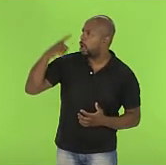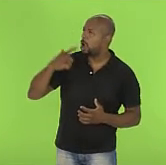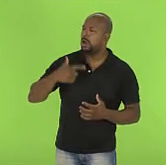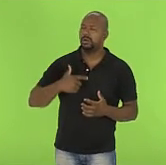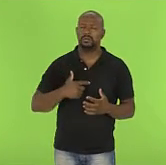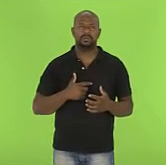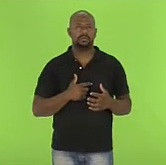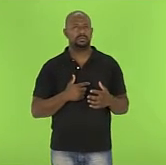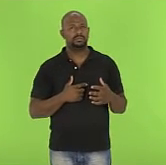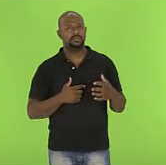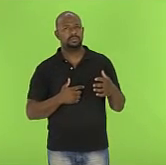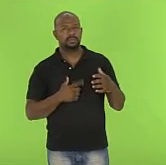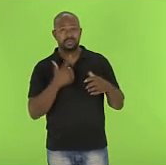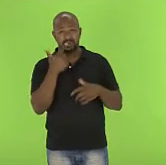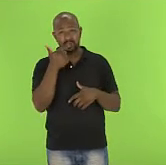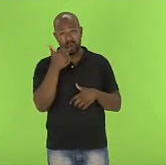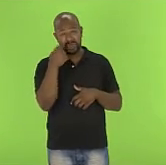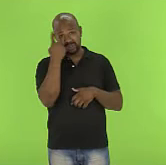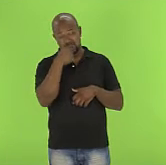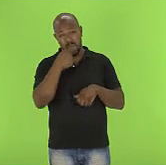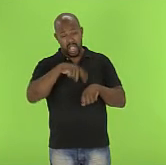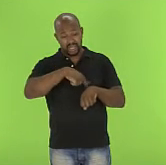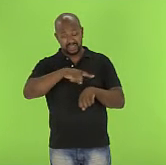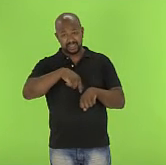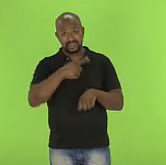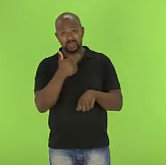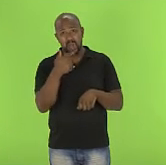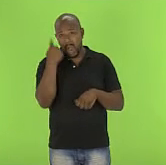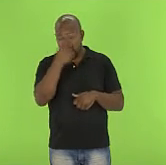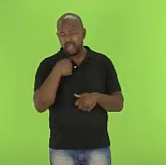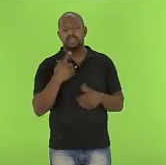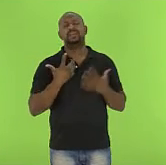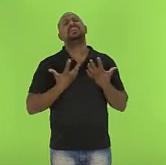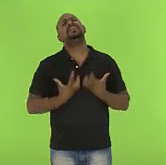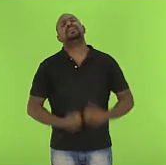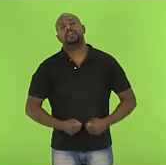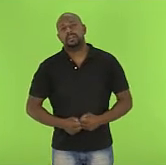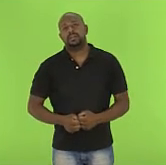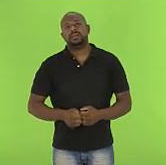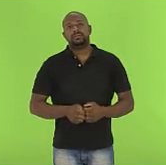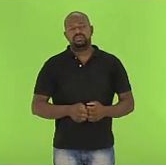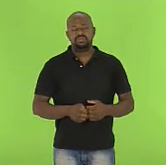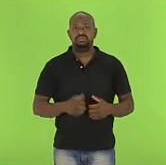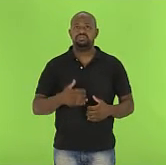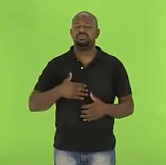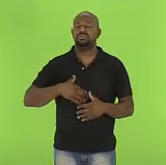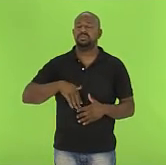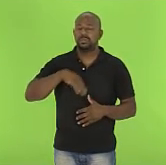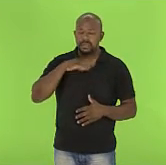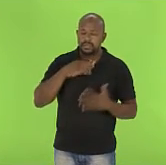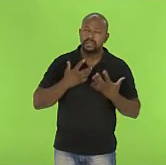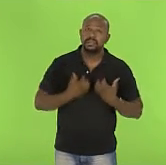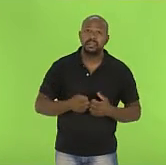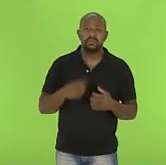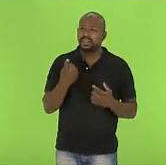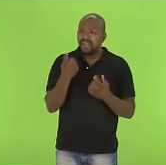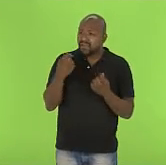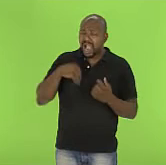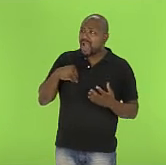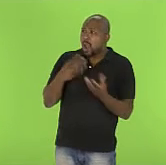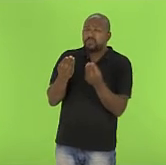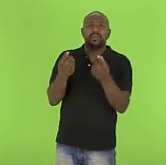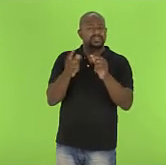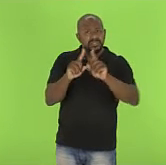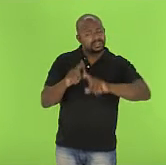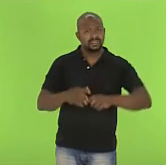Embaixo do sol. 12 horas consecutivas. É cansativo. É exaustivo. Ninguém estava